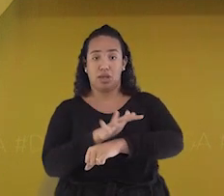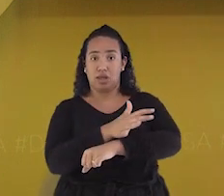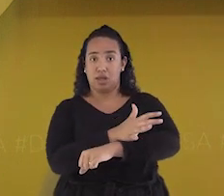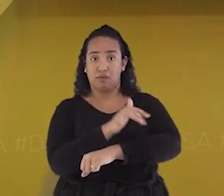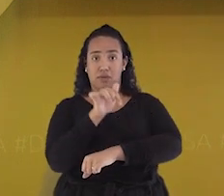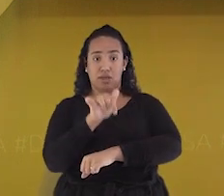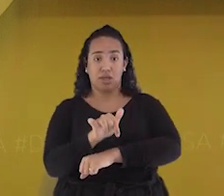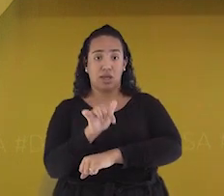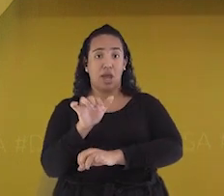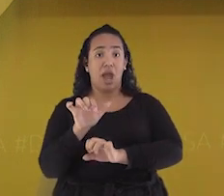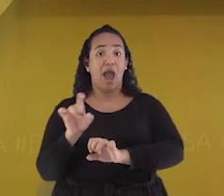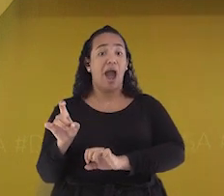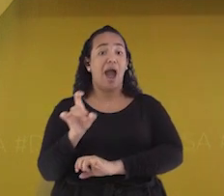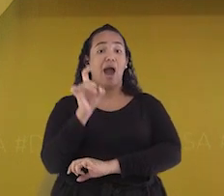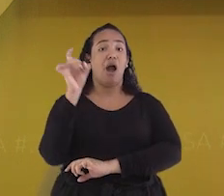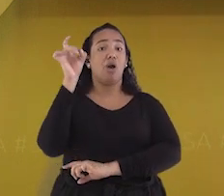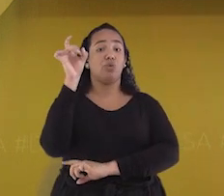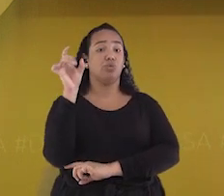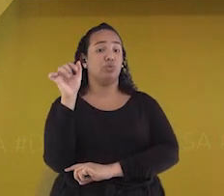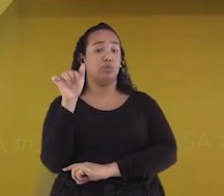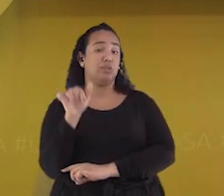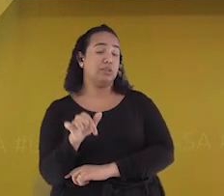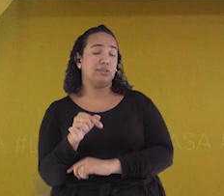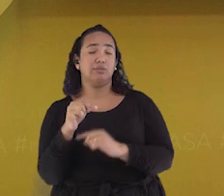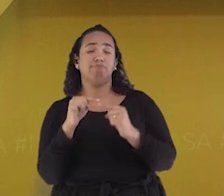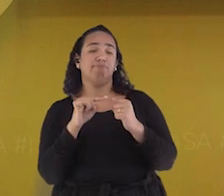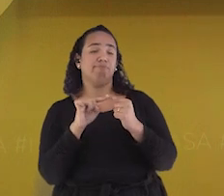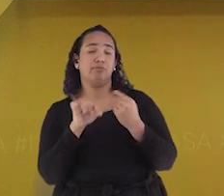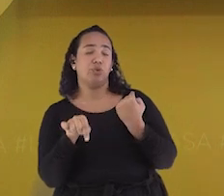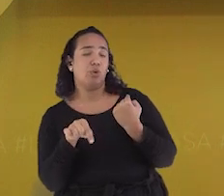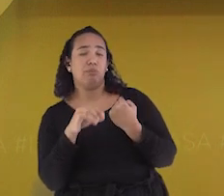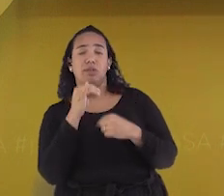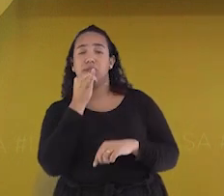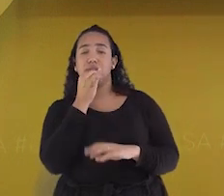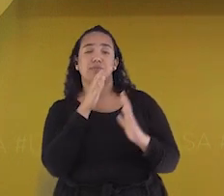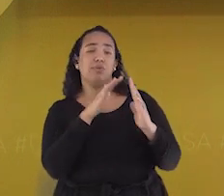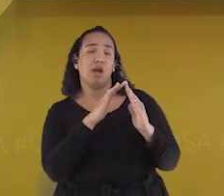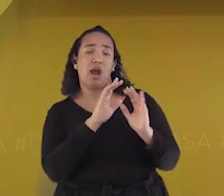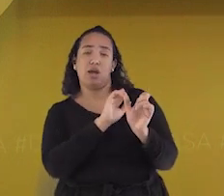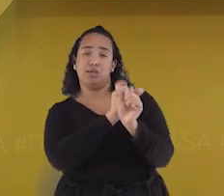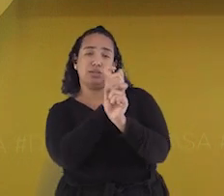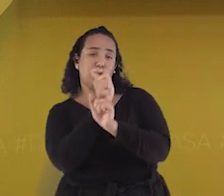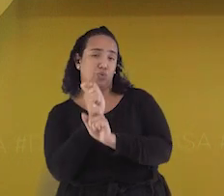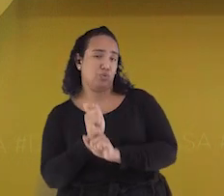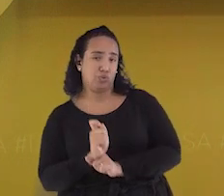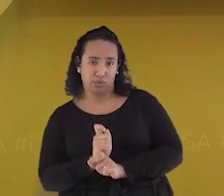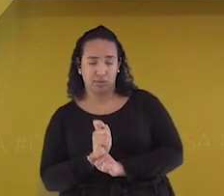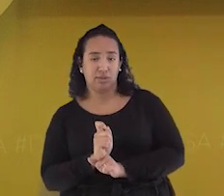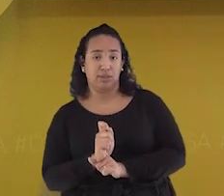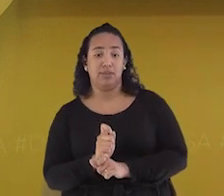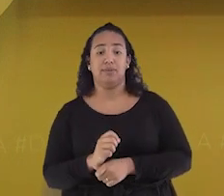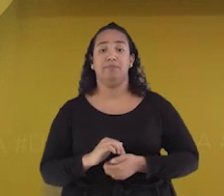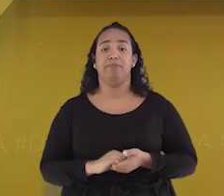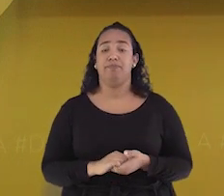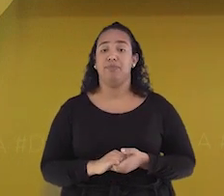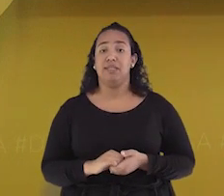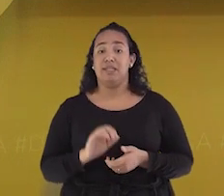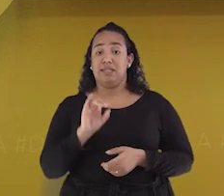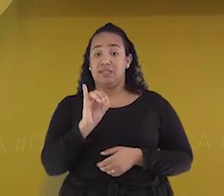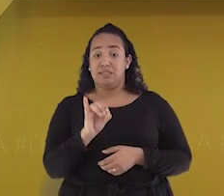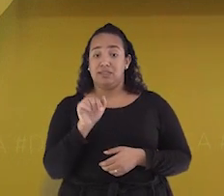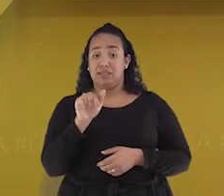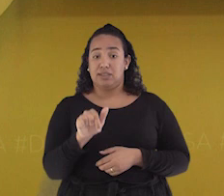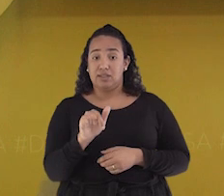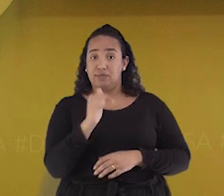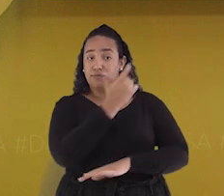relevo mais alto e íngreme não é muito adequado à construção de moradias. E que se não